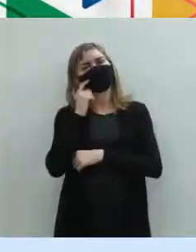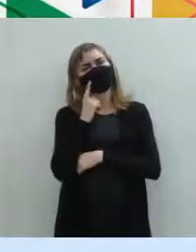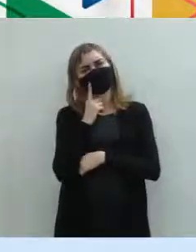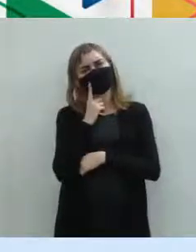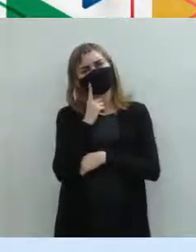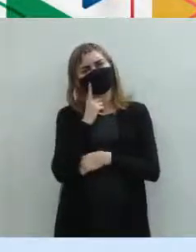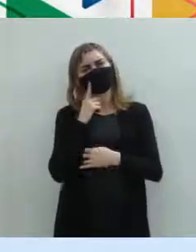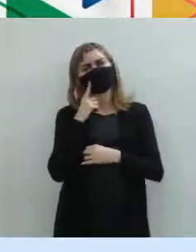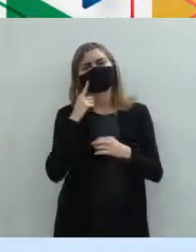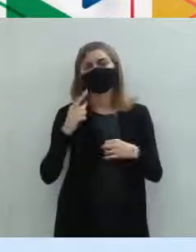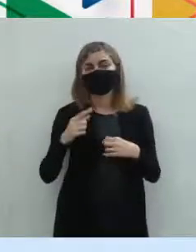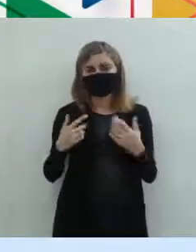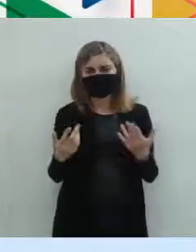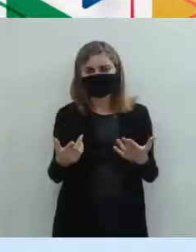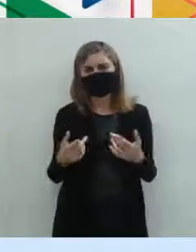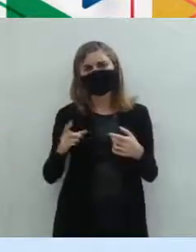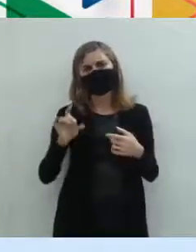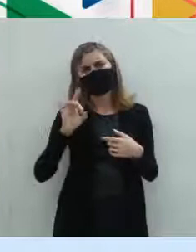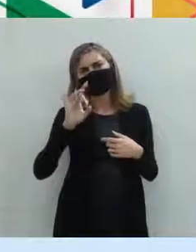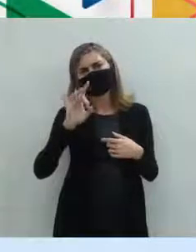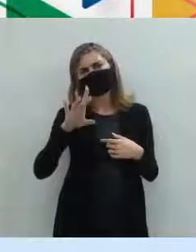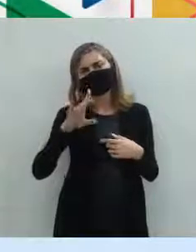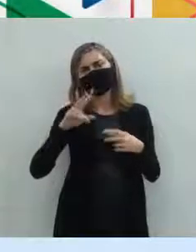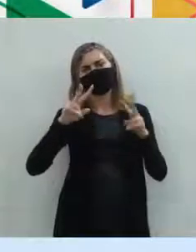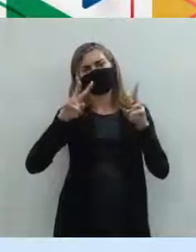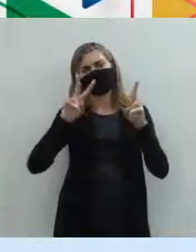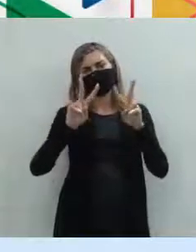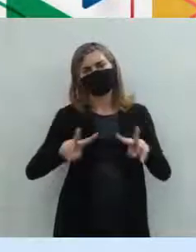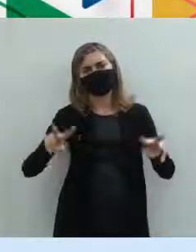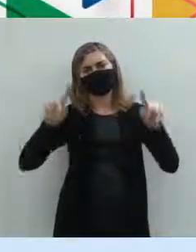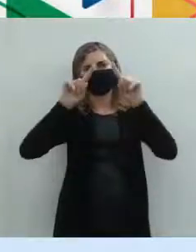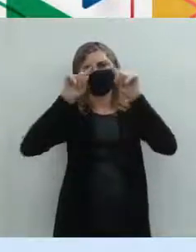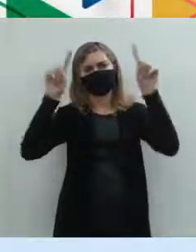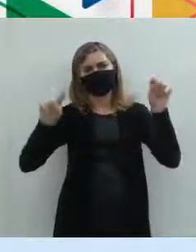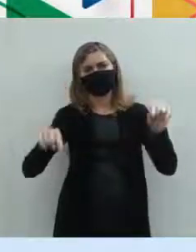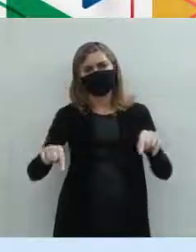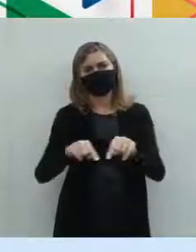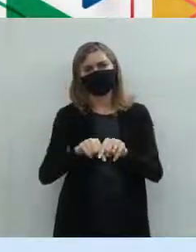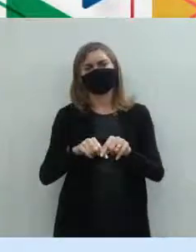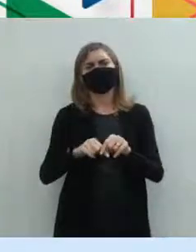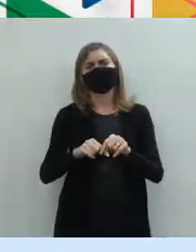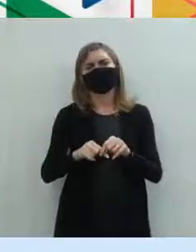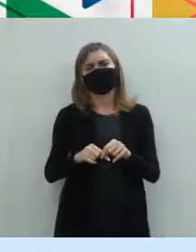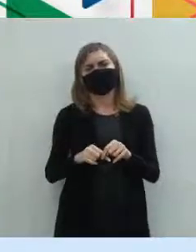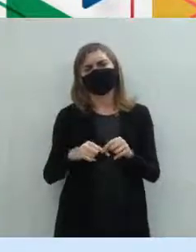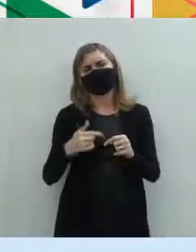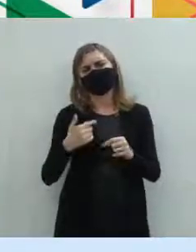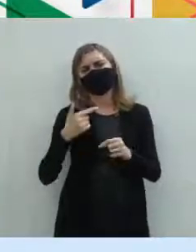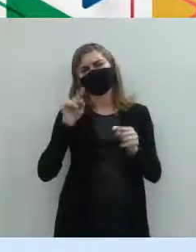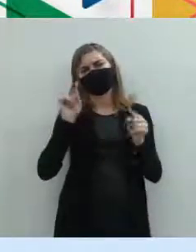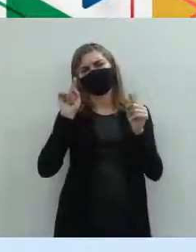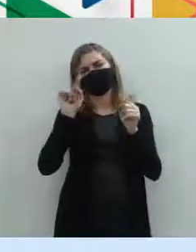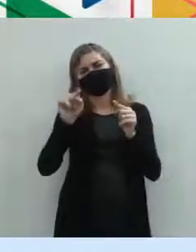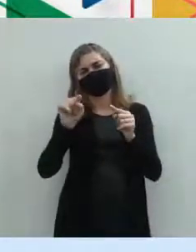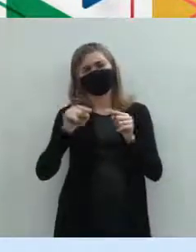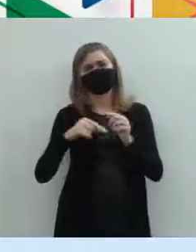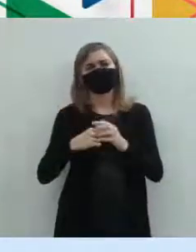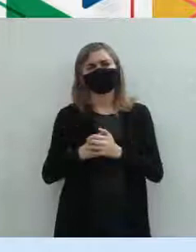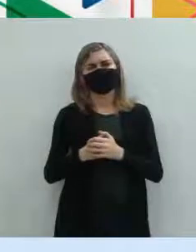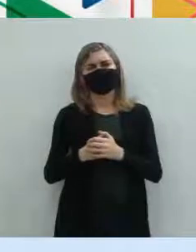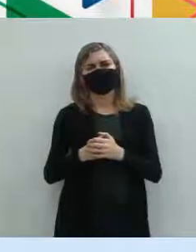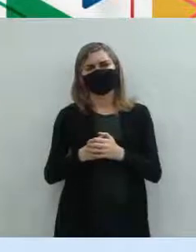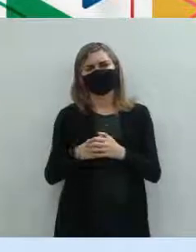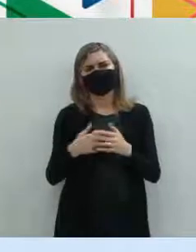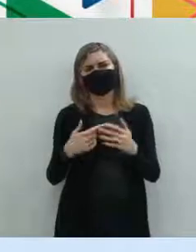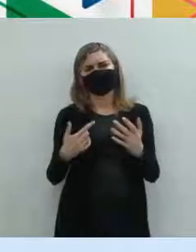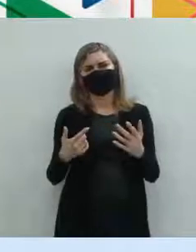perguntar. Gente, é só ligar os vértices deste cubo, deste quadrado, ao ponto de fuga,